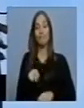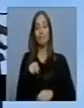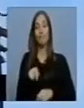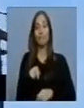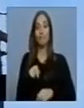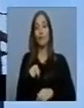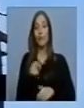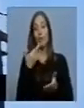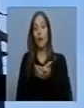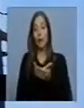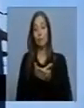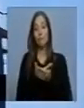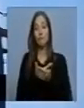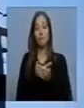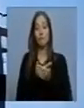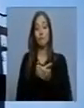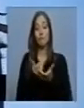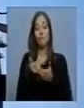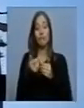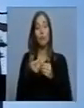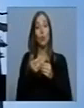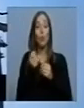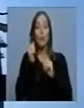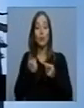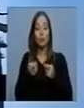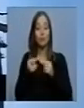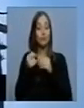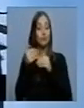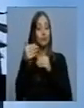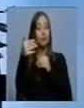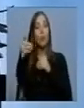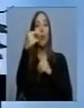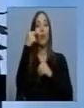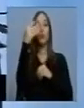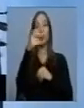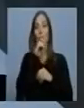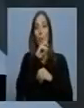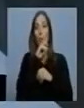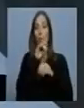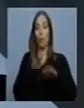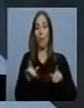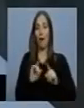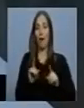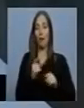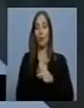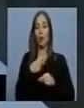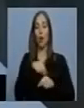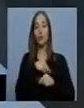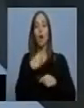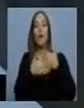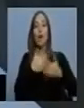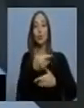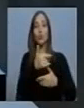pandora e portanto isto no futuro provavelmente não vai parar nós podemos também parar o progresso